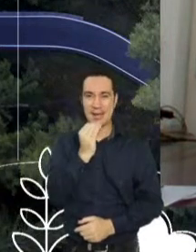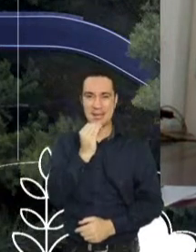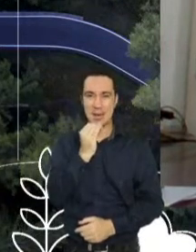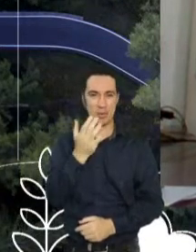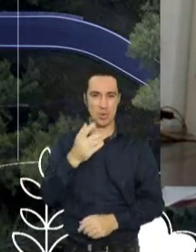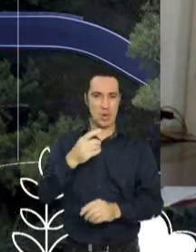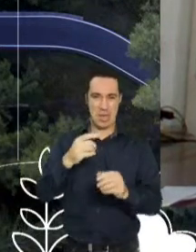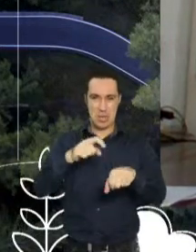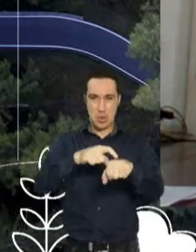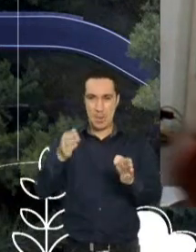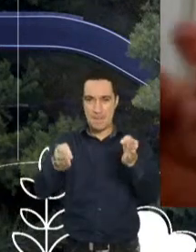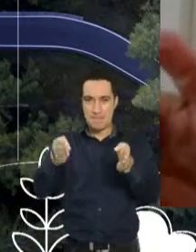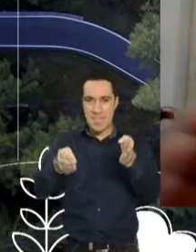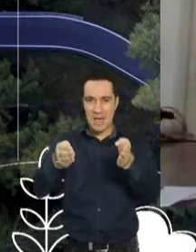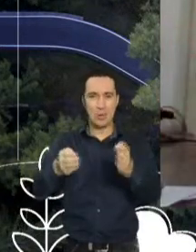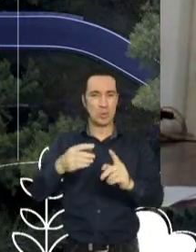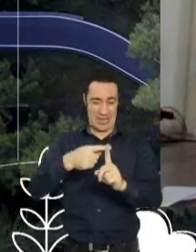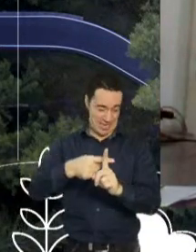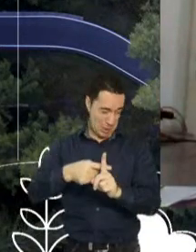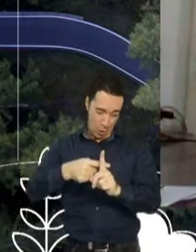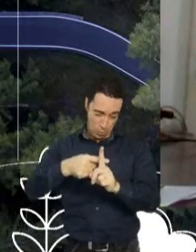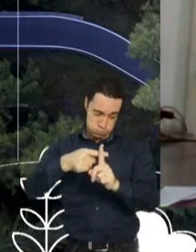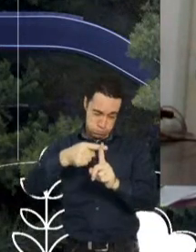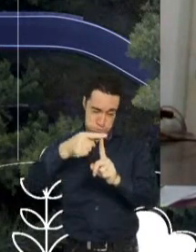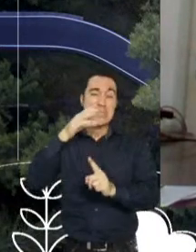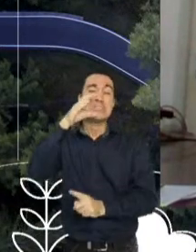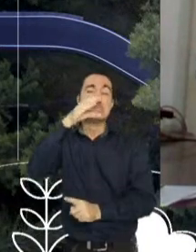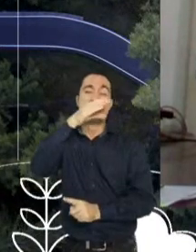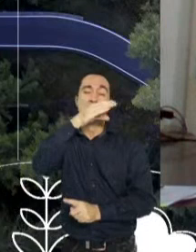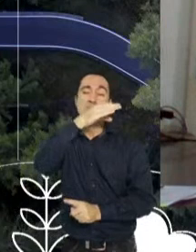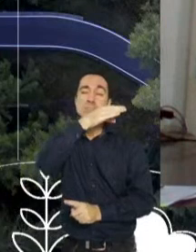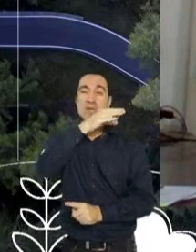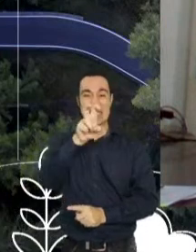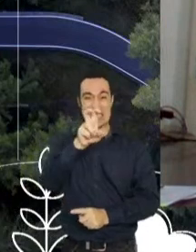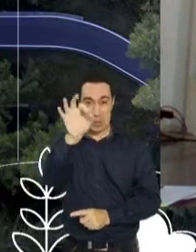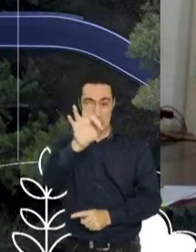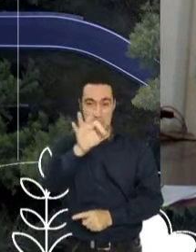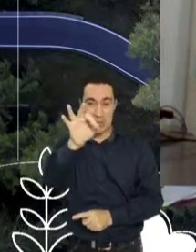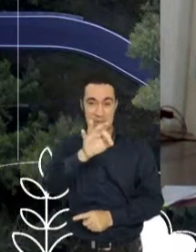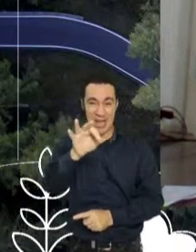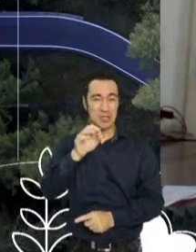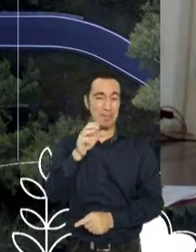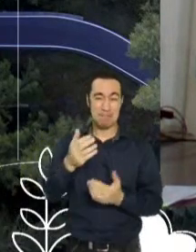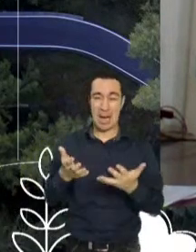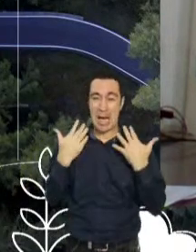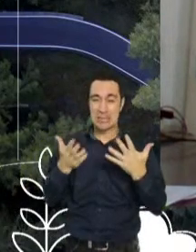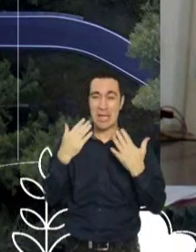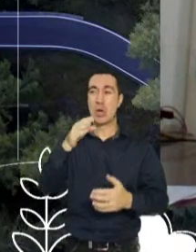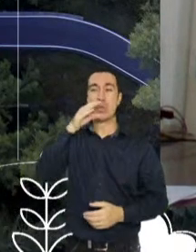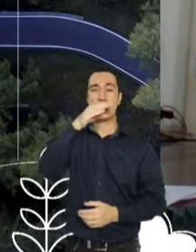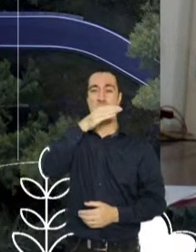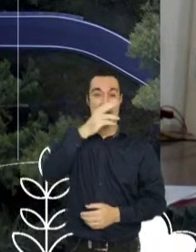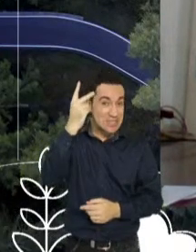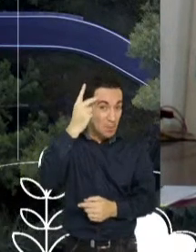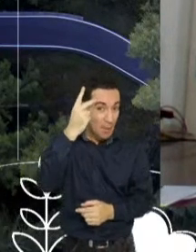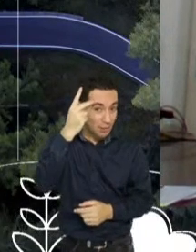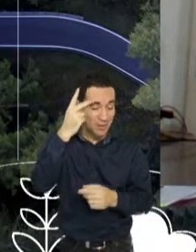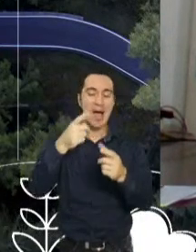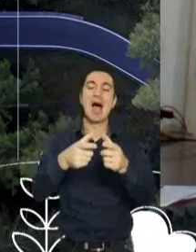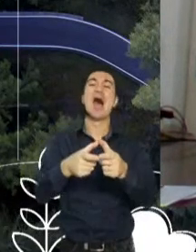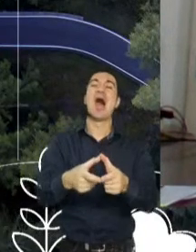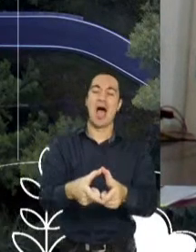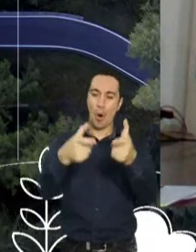um período onde a temperatura fica no extremo mais quente, nos 5% dos dias mais quentes, nós vamos ter um aumento que pode